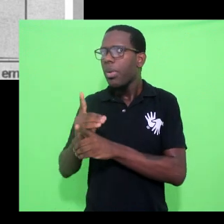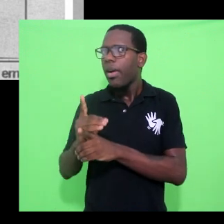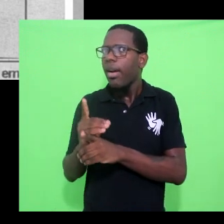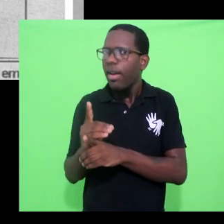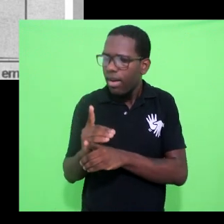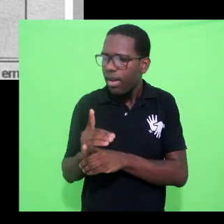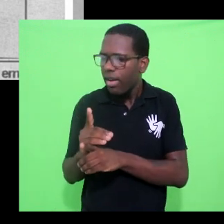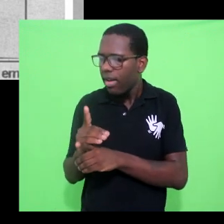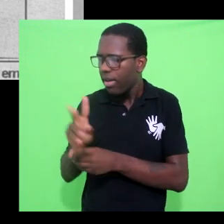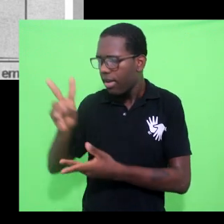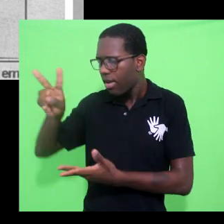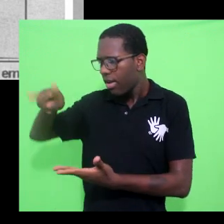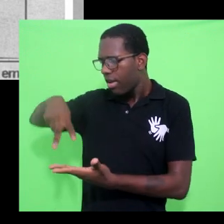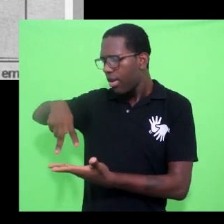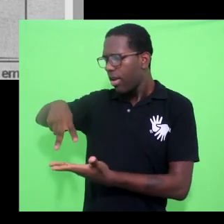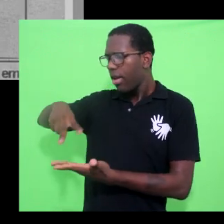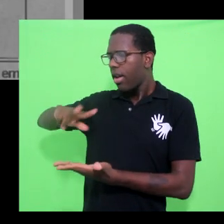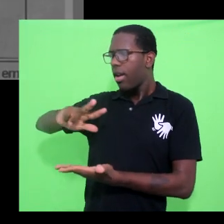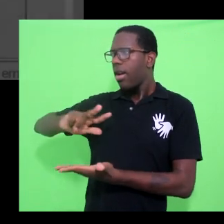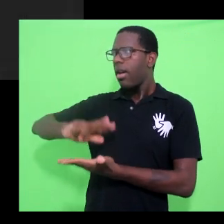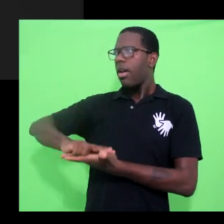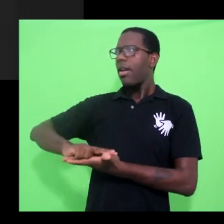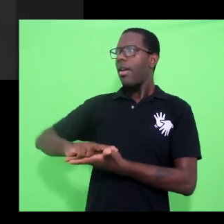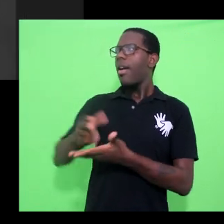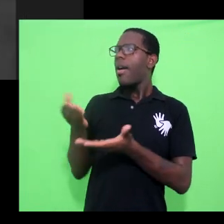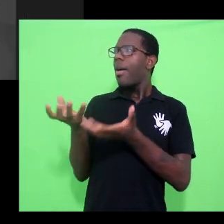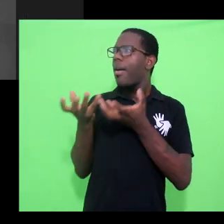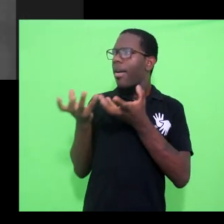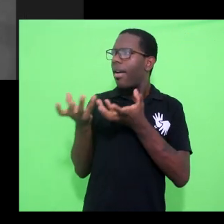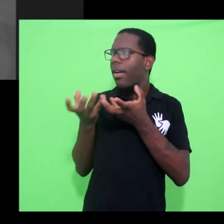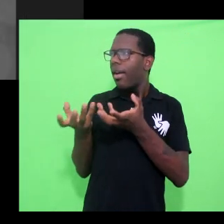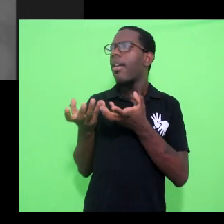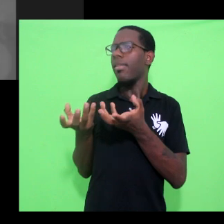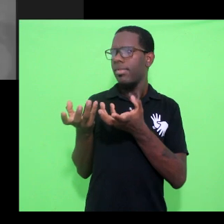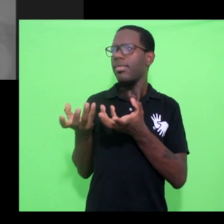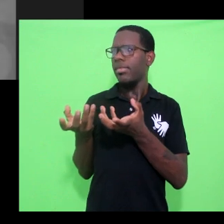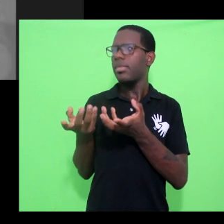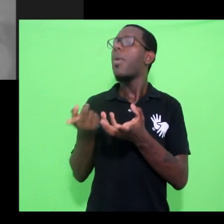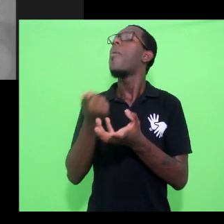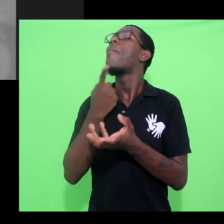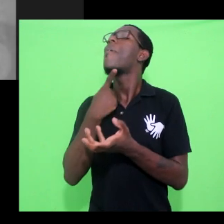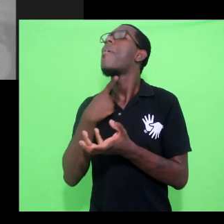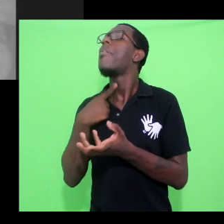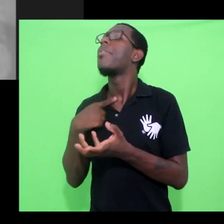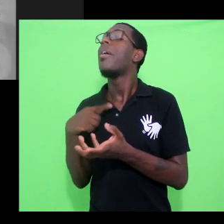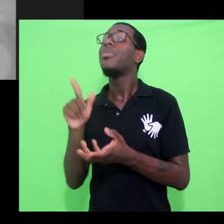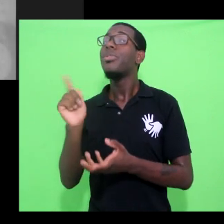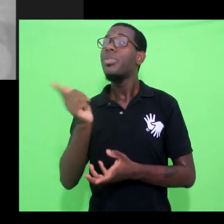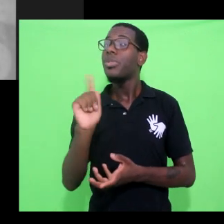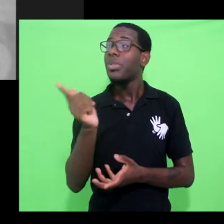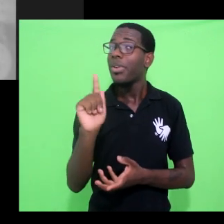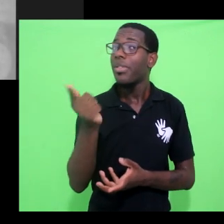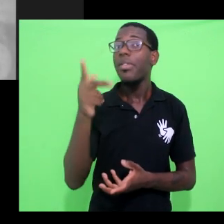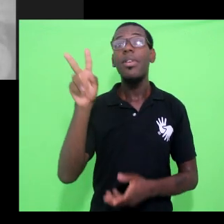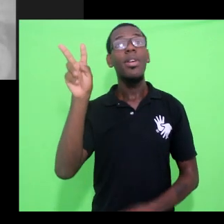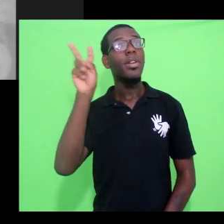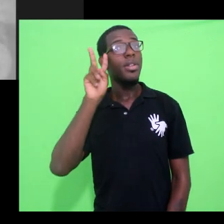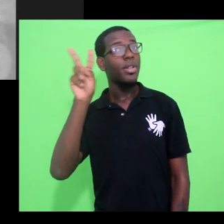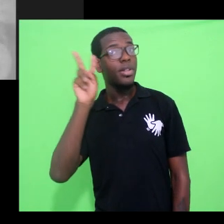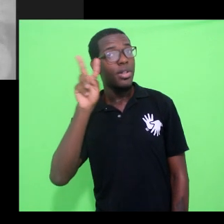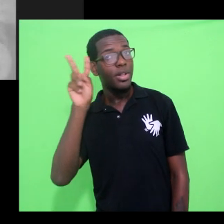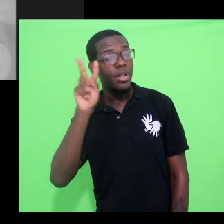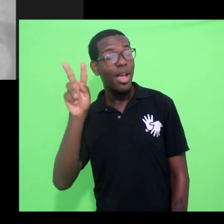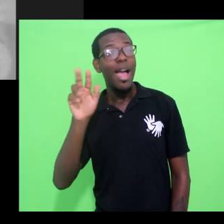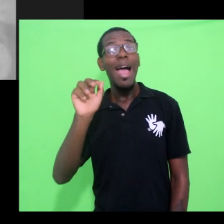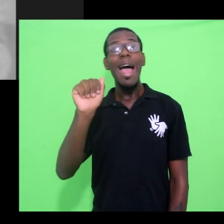de um monte, que tinha umas paredes de pedra e tal, e achei uma chave muito grande. E nesse